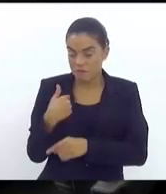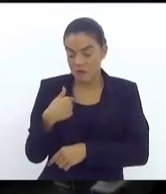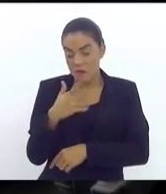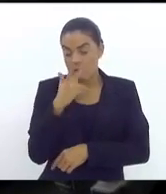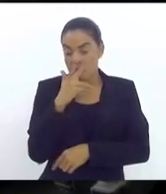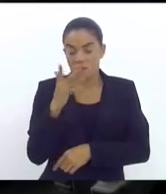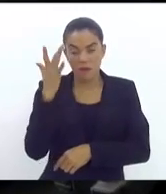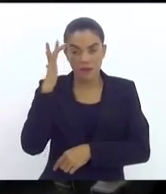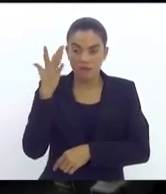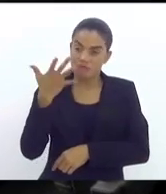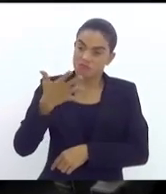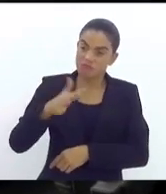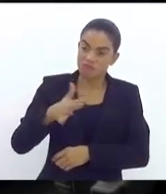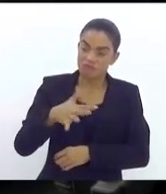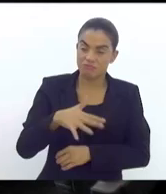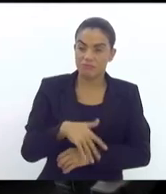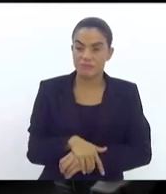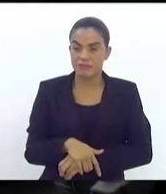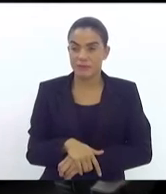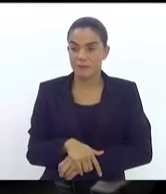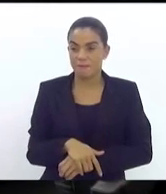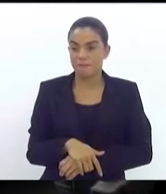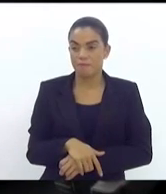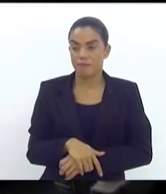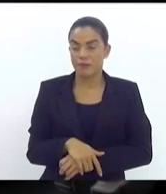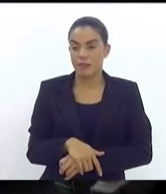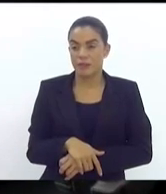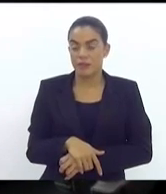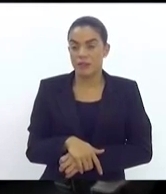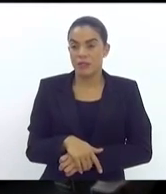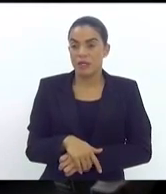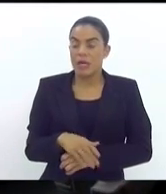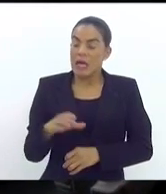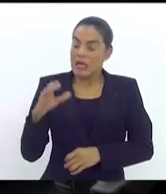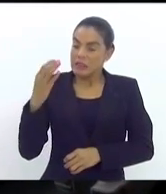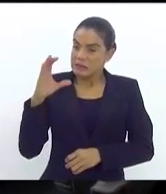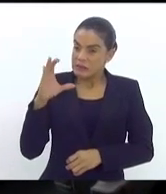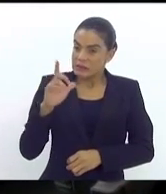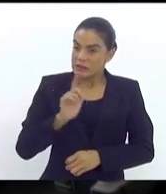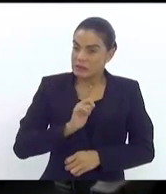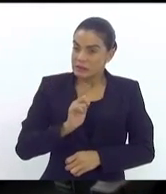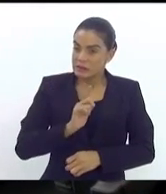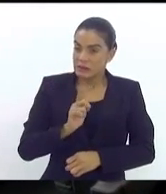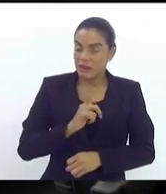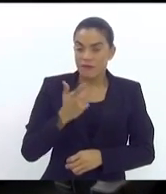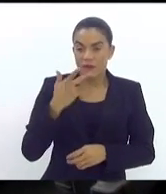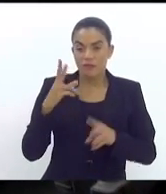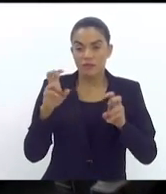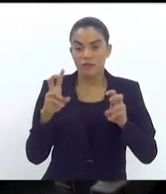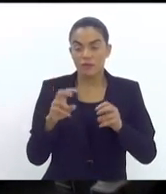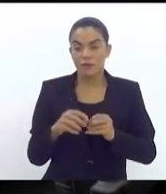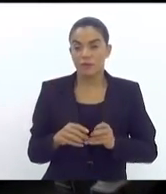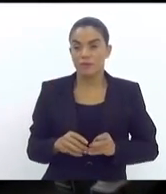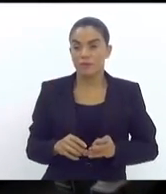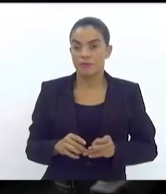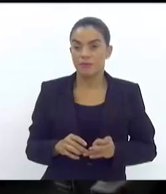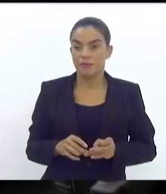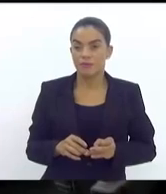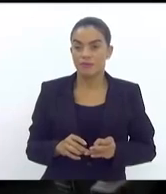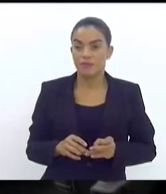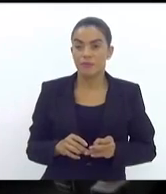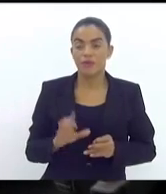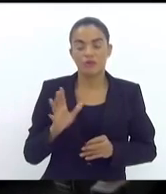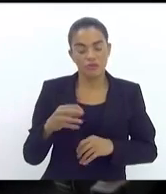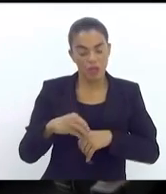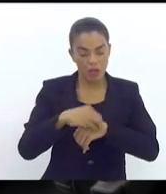seja razoável não ouvirmos o que a ciência tem a dizer sobre o tema. Eu fui informado